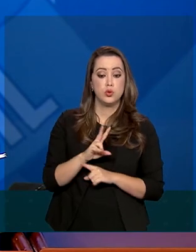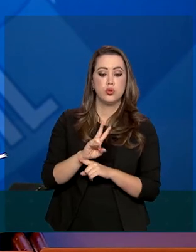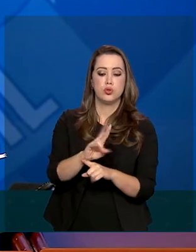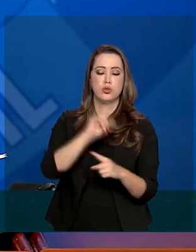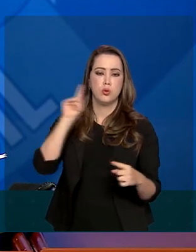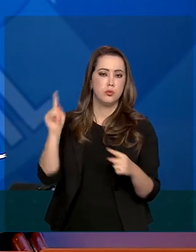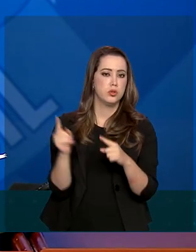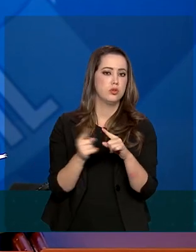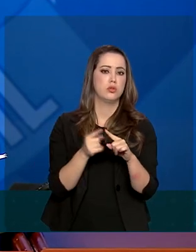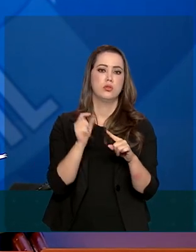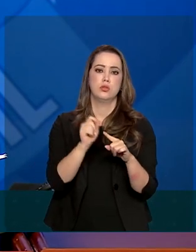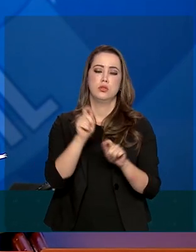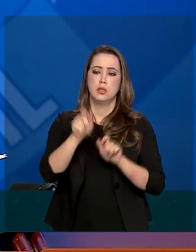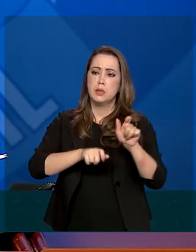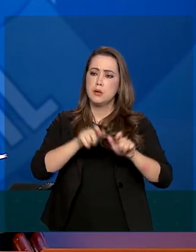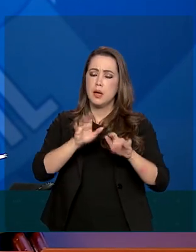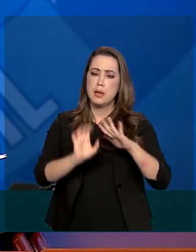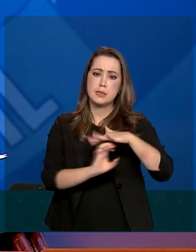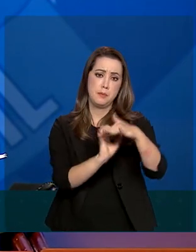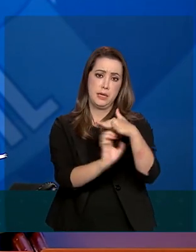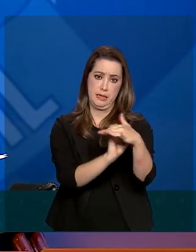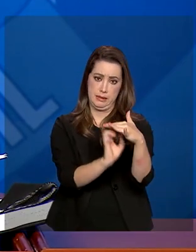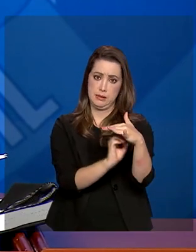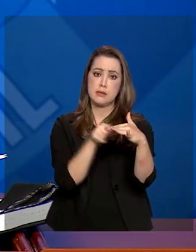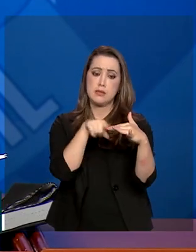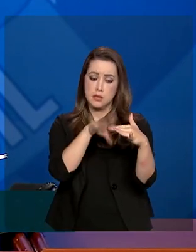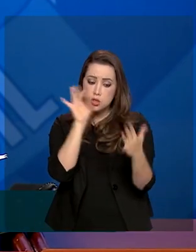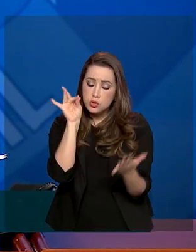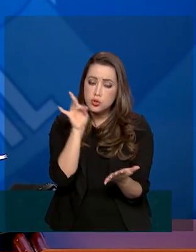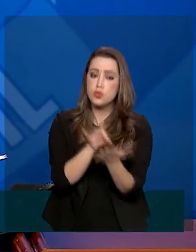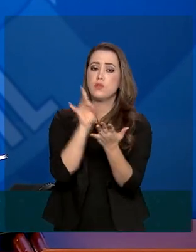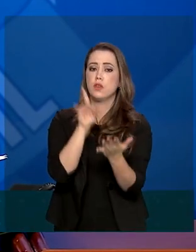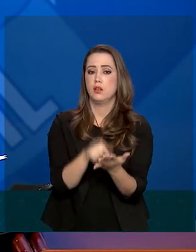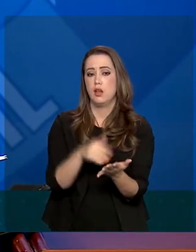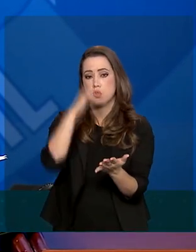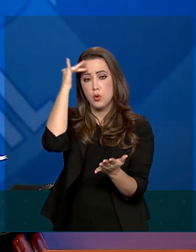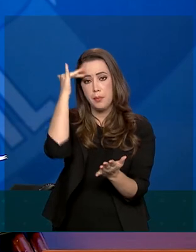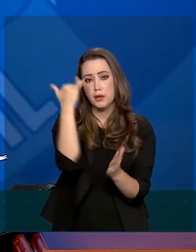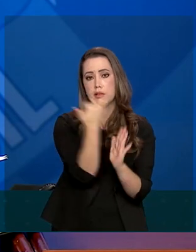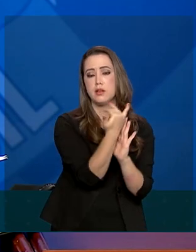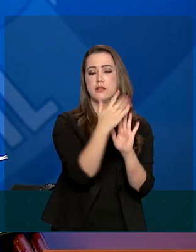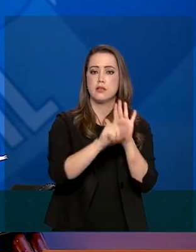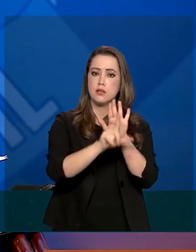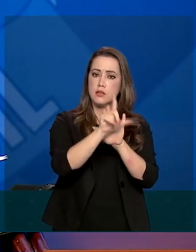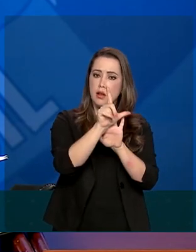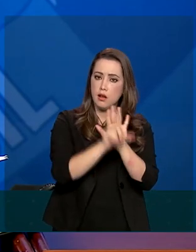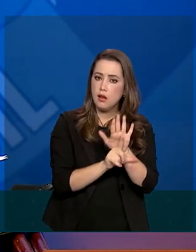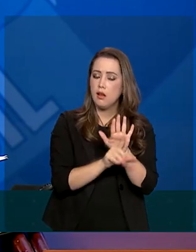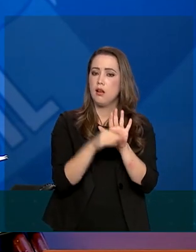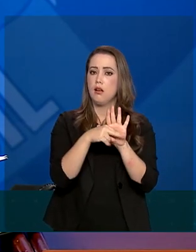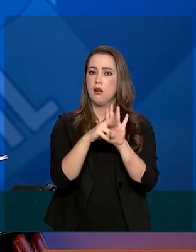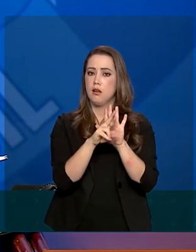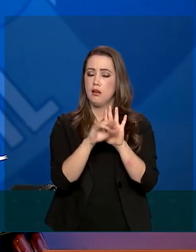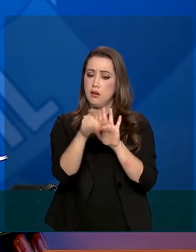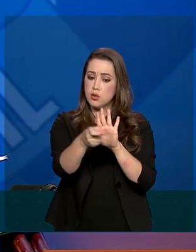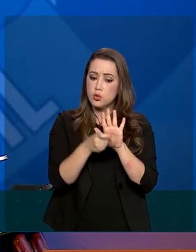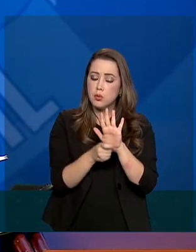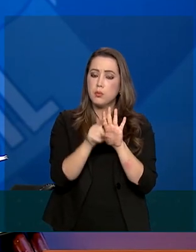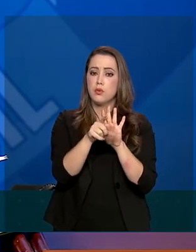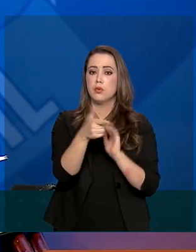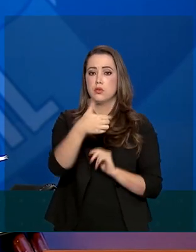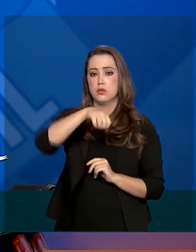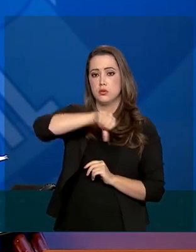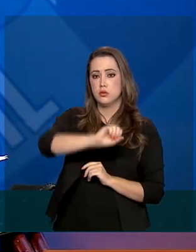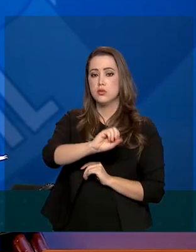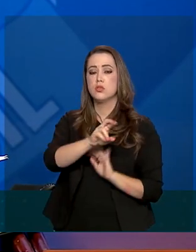direcionado àquelas empresas que de fato cumpriram com a sua obrigação tributária em 2019 de